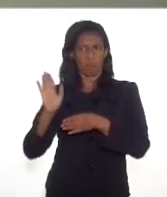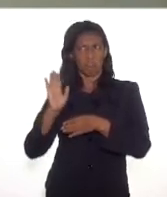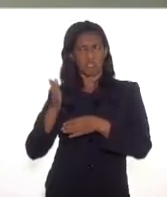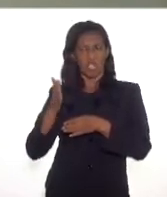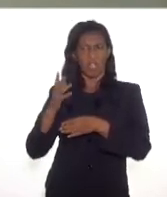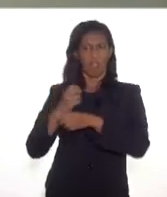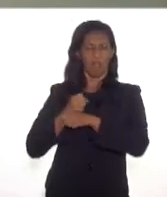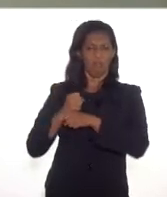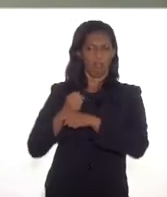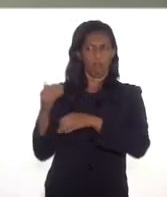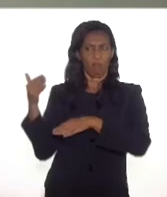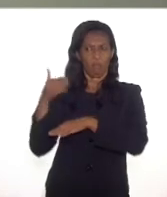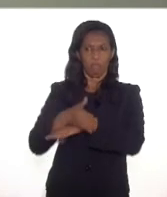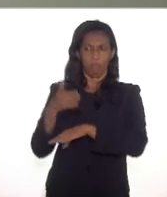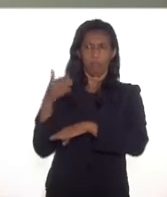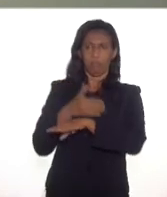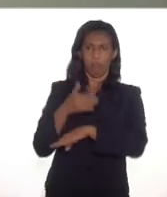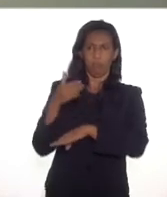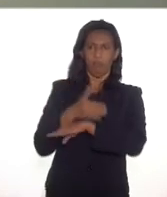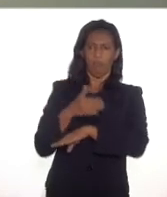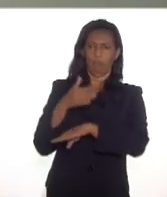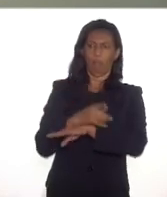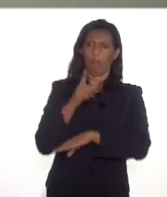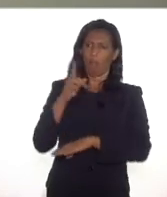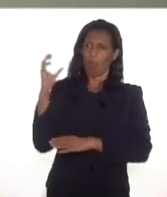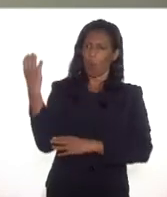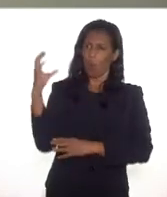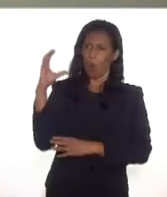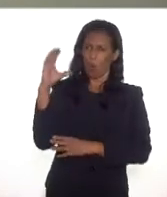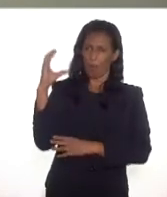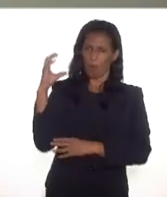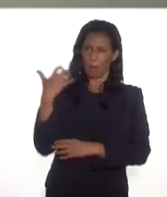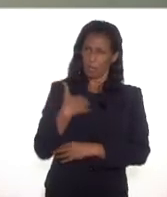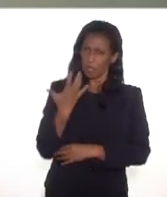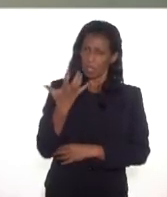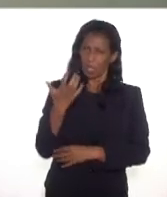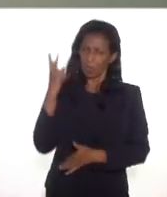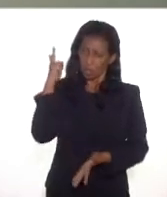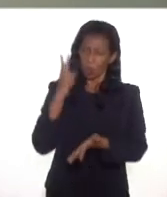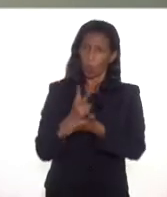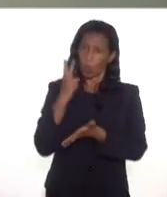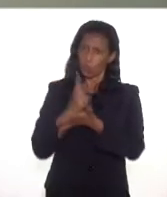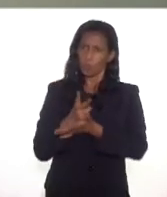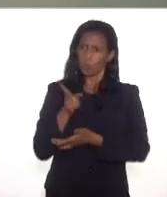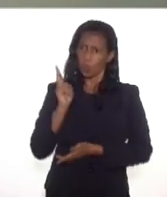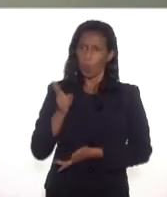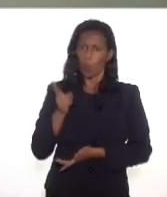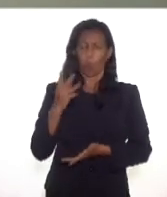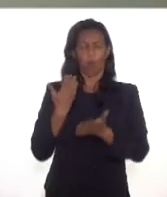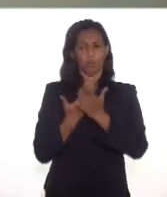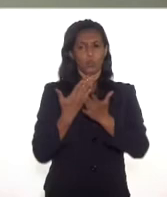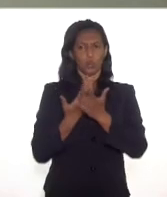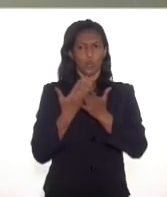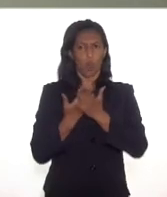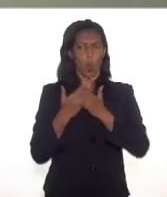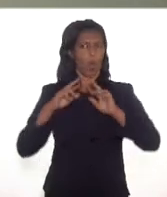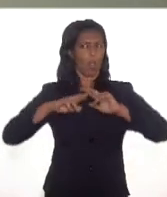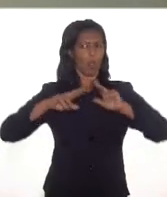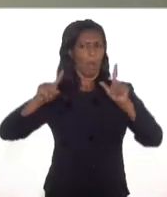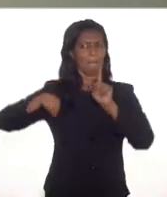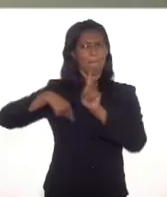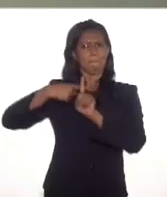eu sempre encontrei essa escola lá e quero que ela continue e como escola, e não como mais